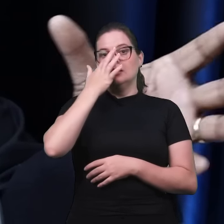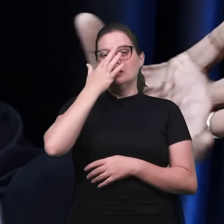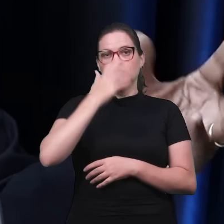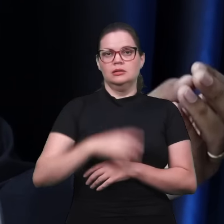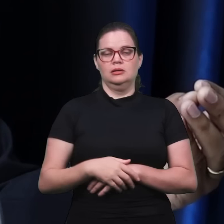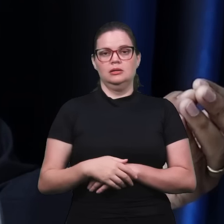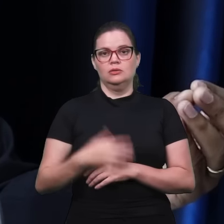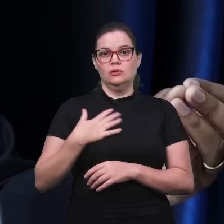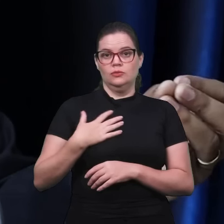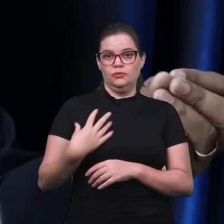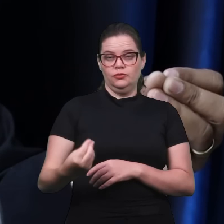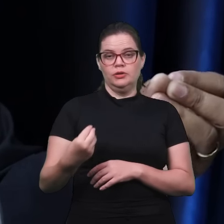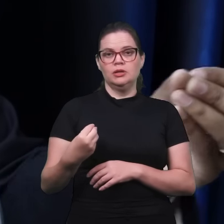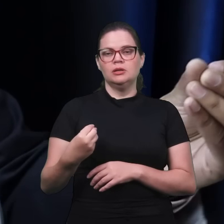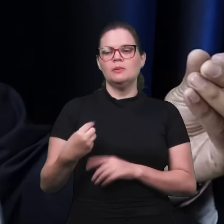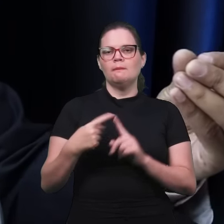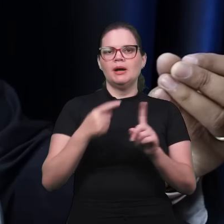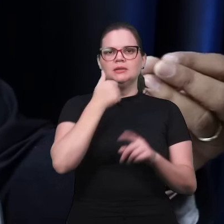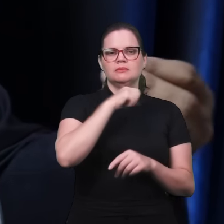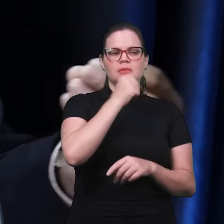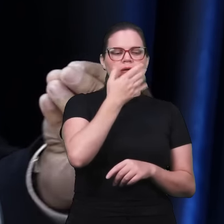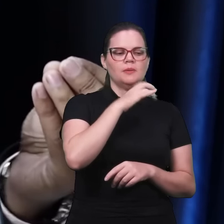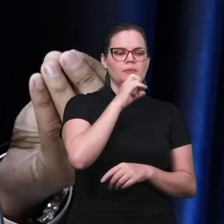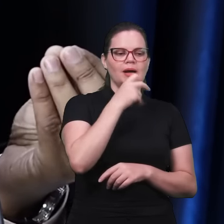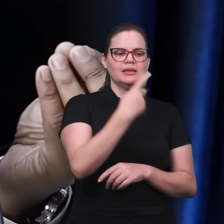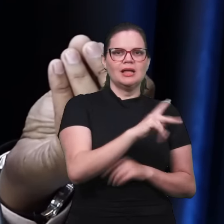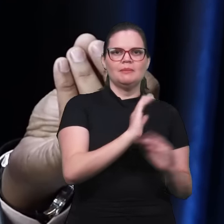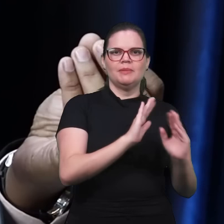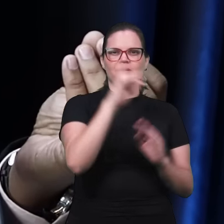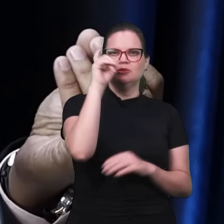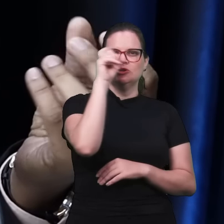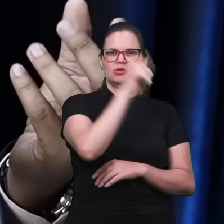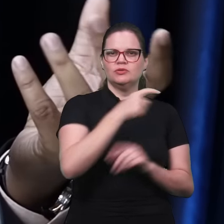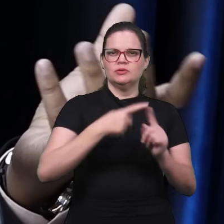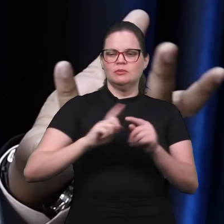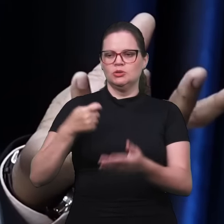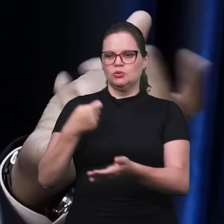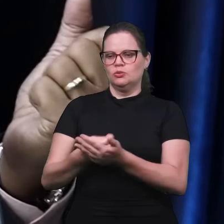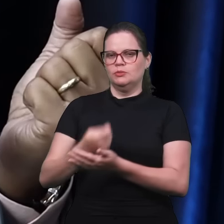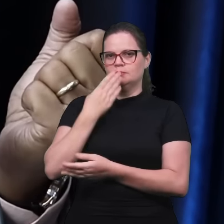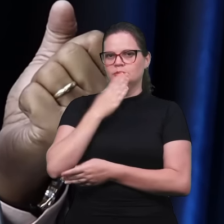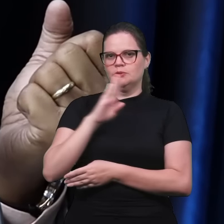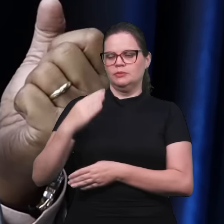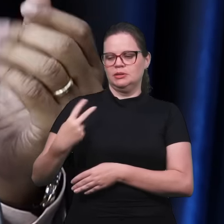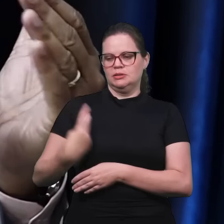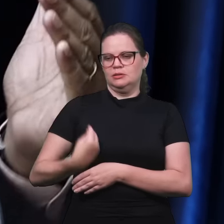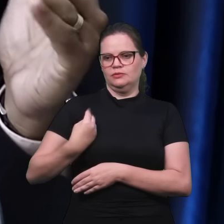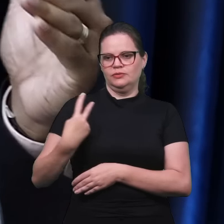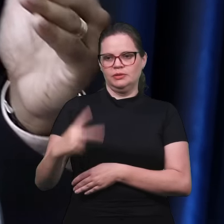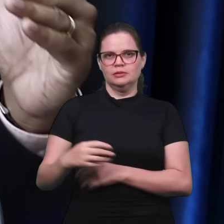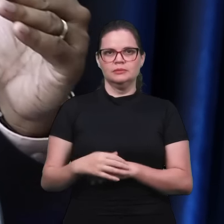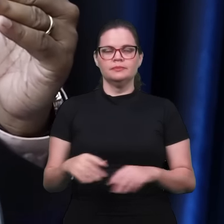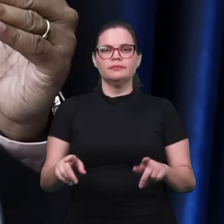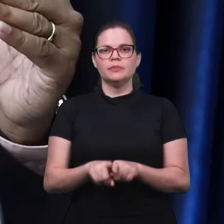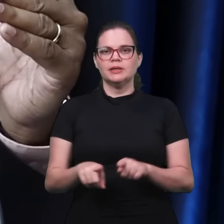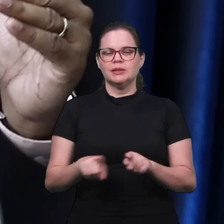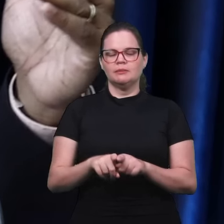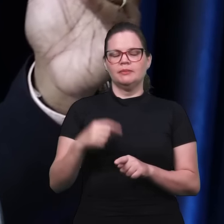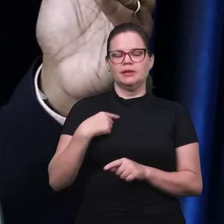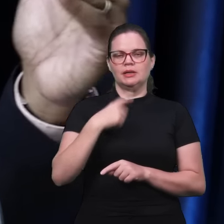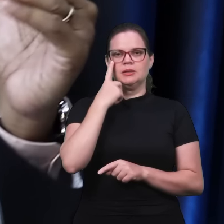uma situação muito difícil, mas Deus cumpriu a sua promessa na vida dele. Uma coisa que chama atenção também na